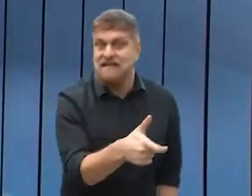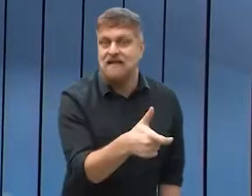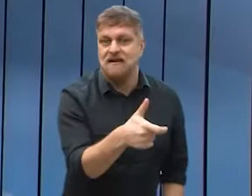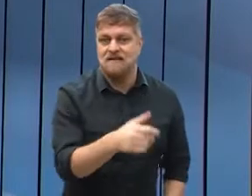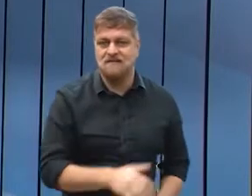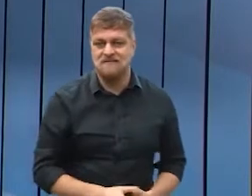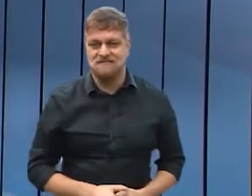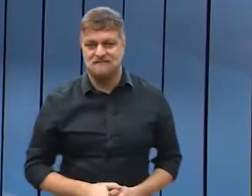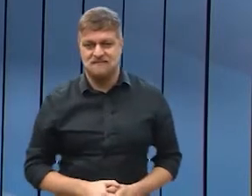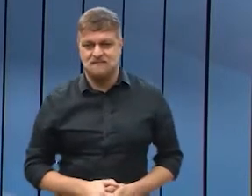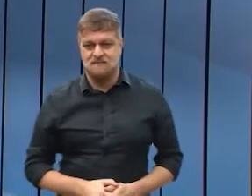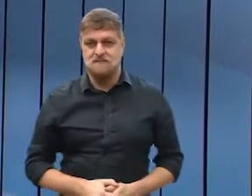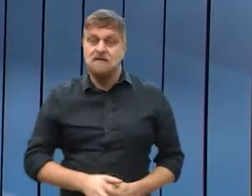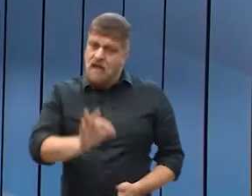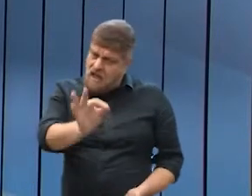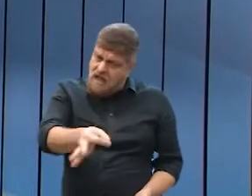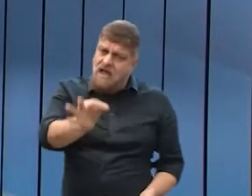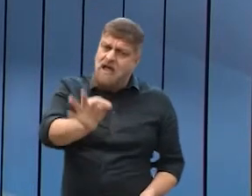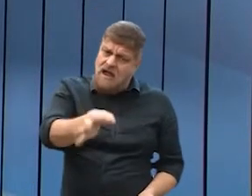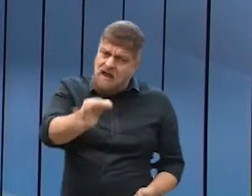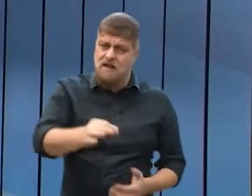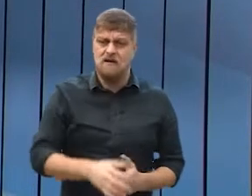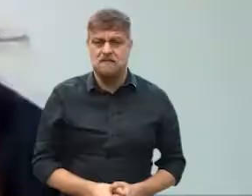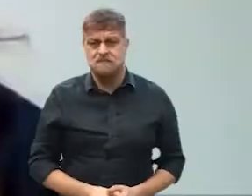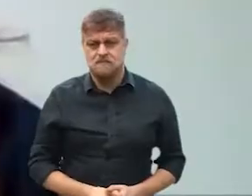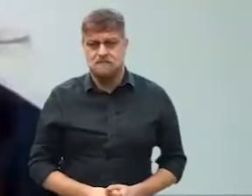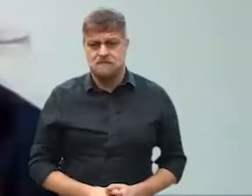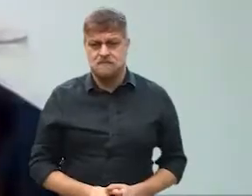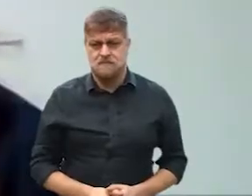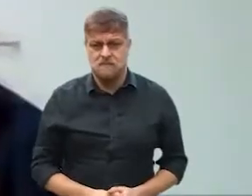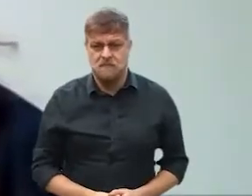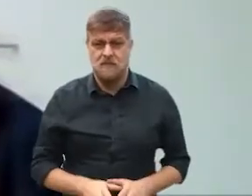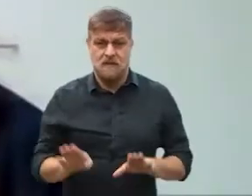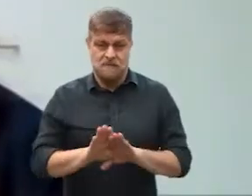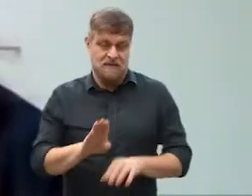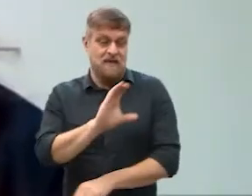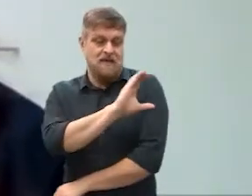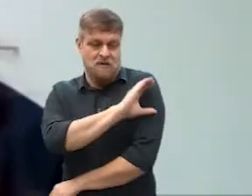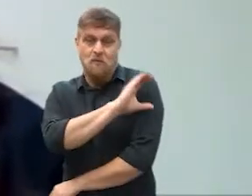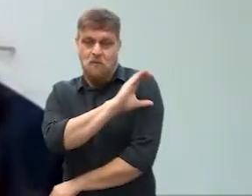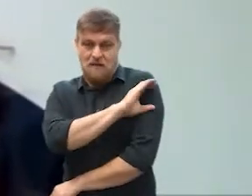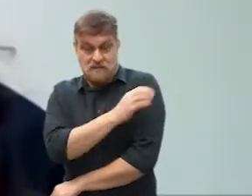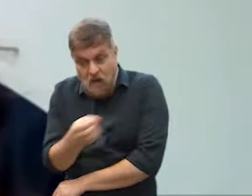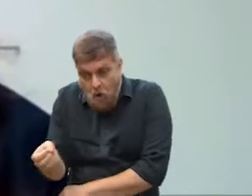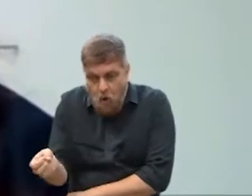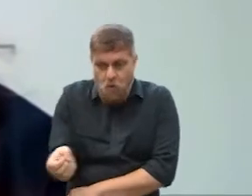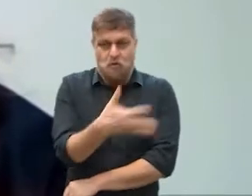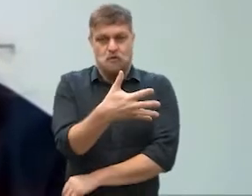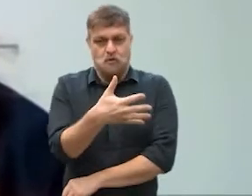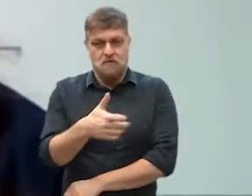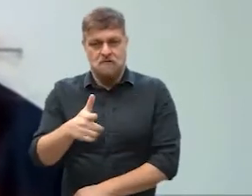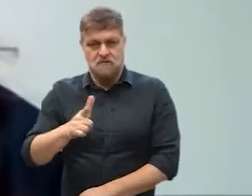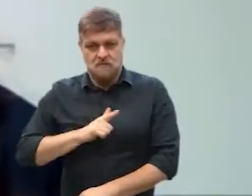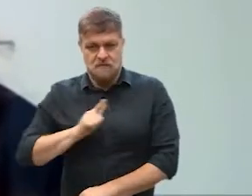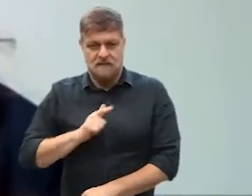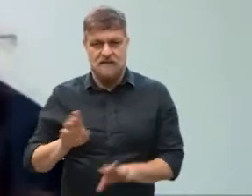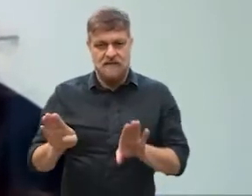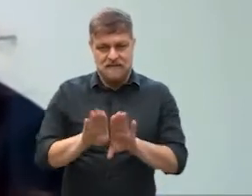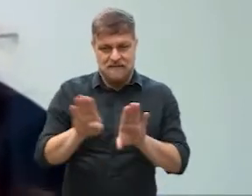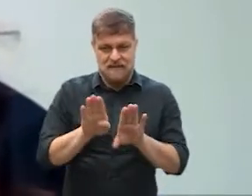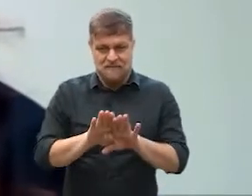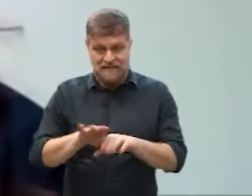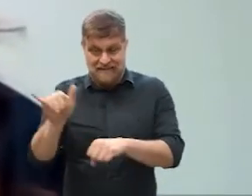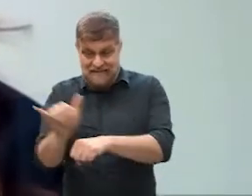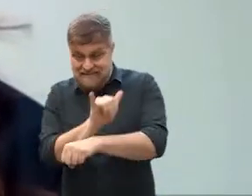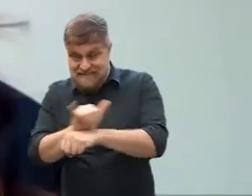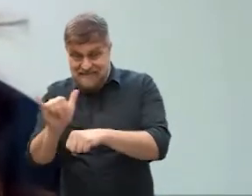né? Isso, exatamente. E aí, para isso que entra também o novo ensino médio, para isso que entra também a construção de